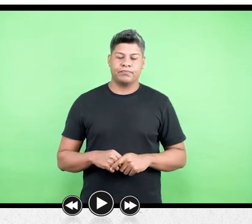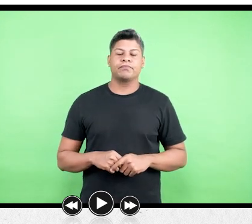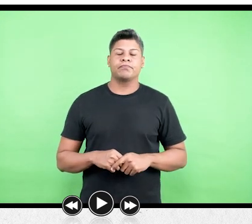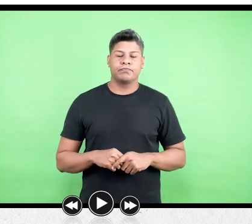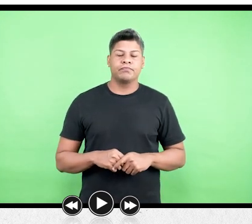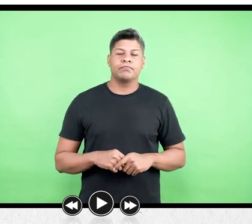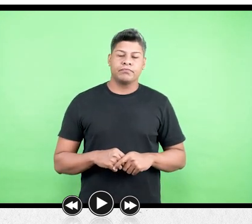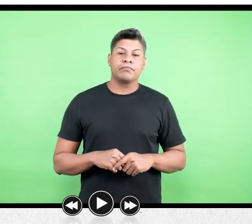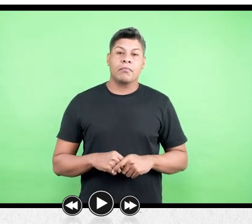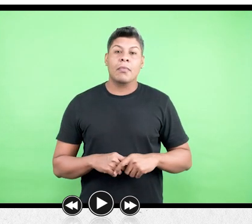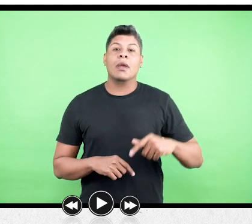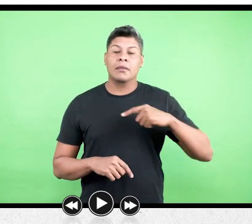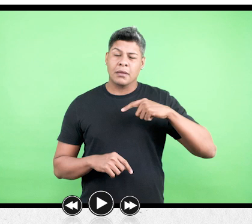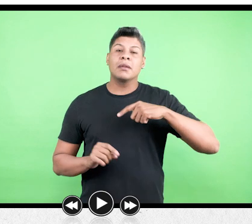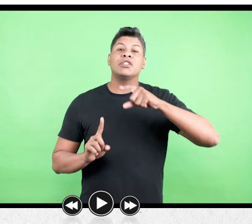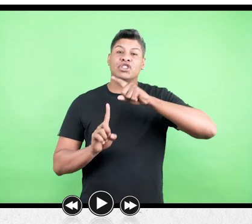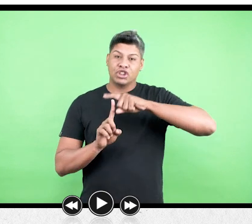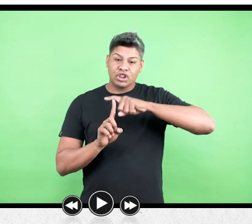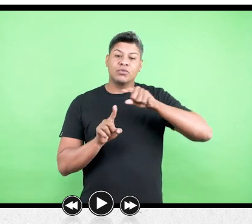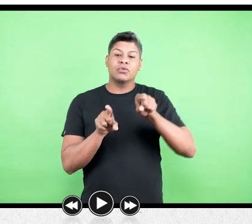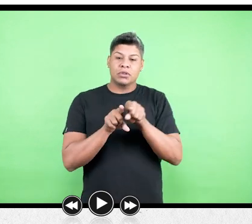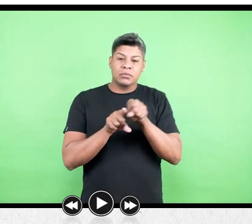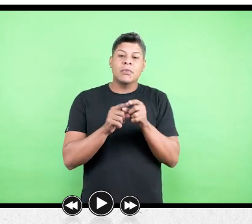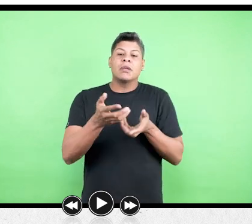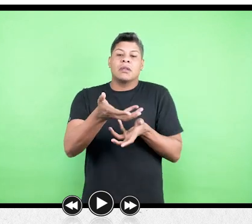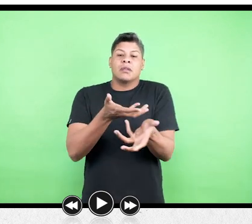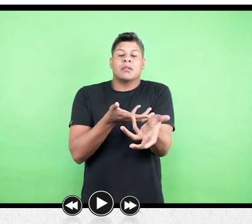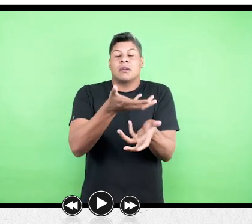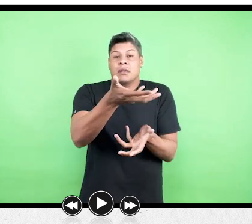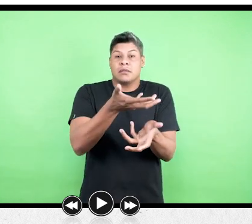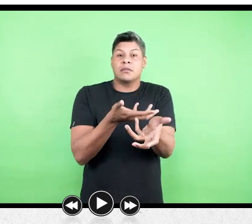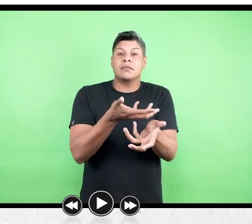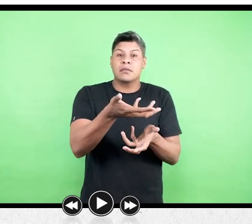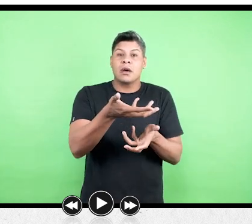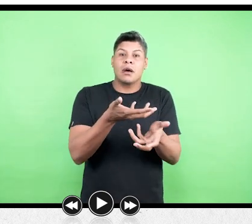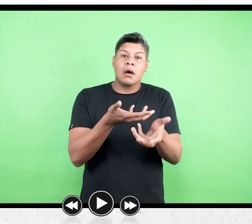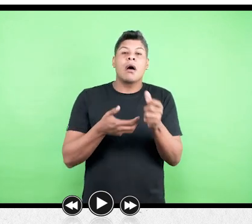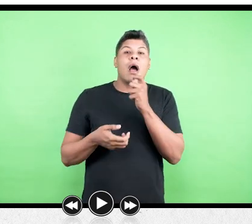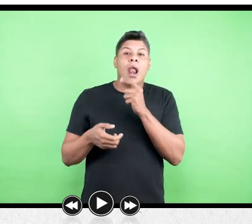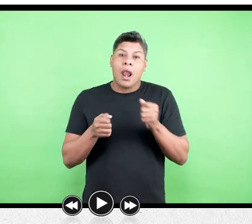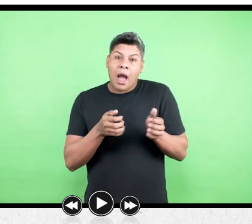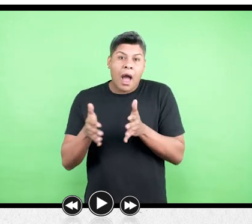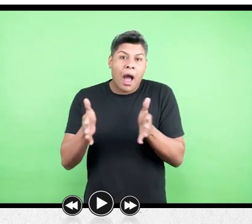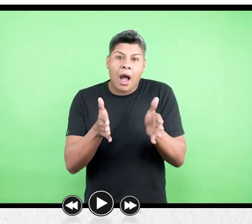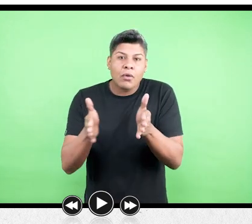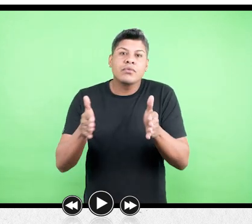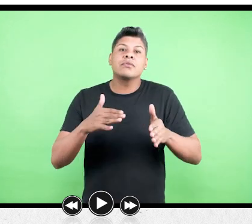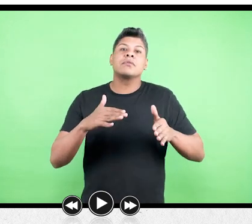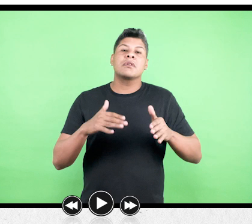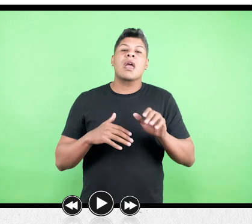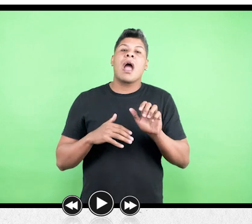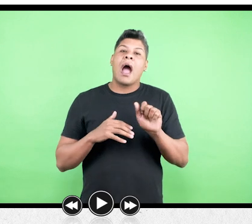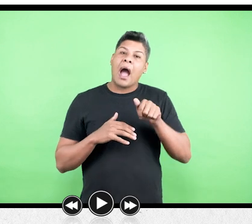Nós temos também mais um tipo de interação, que é a interação entre lagos e aquíferos, e isso depende também